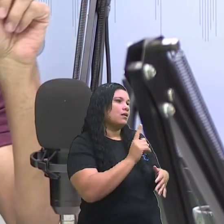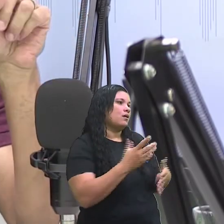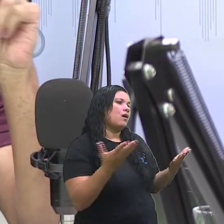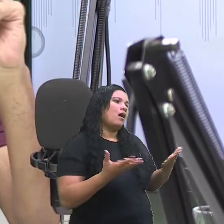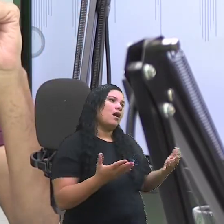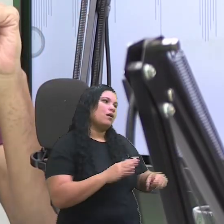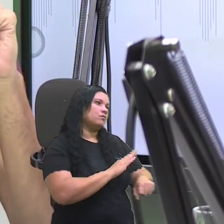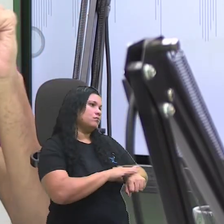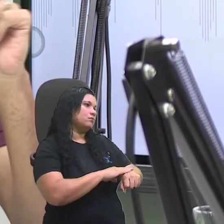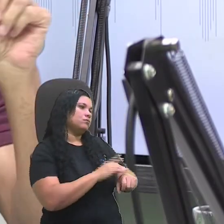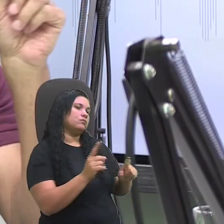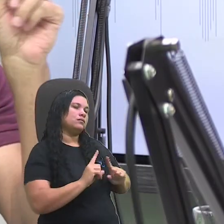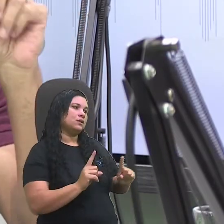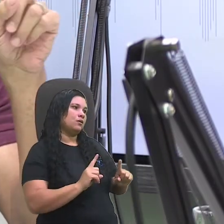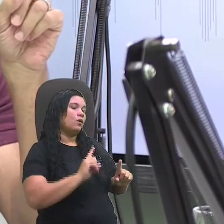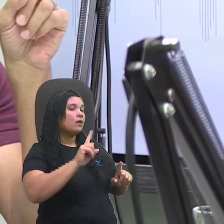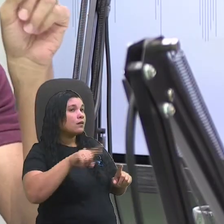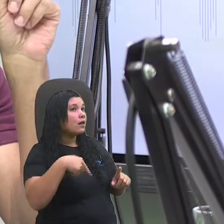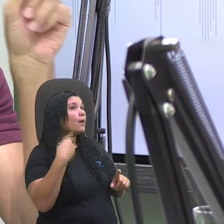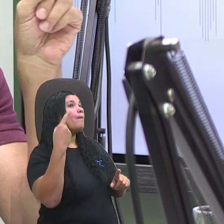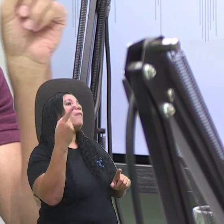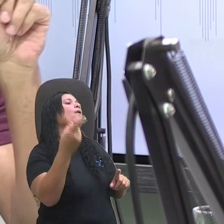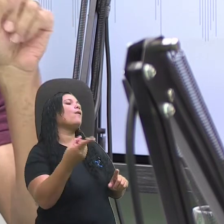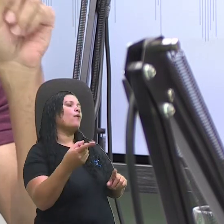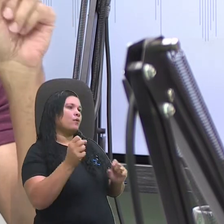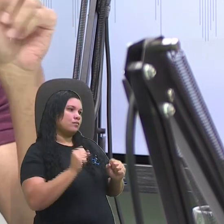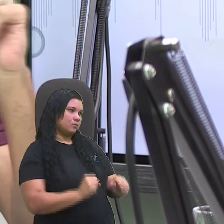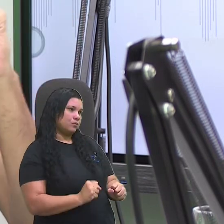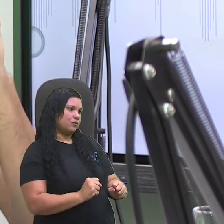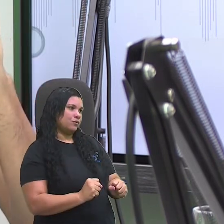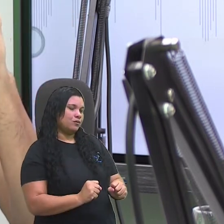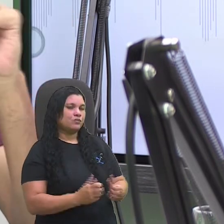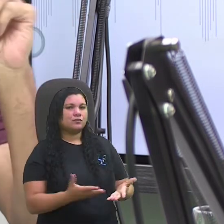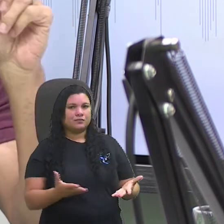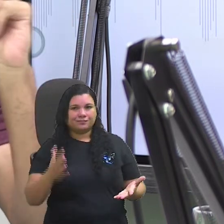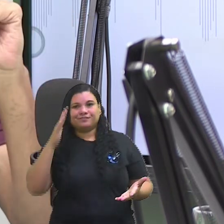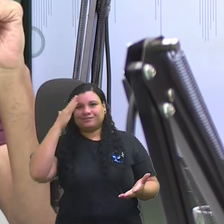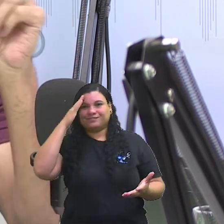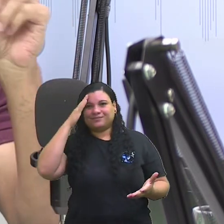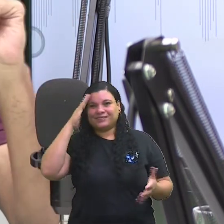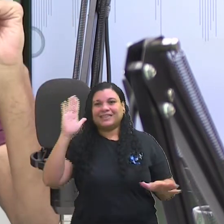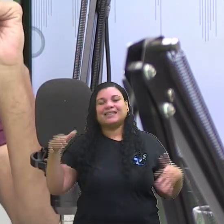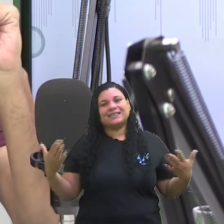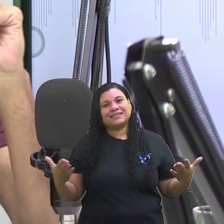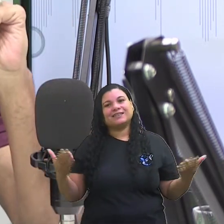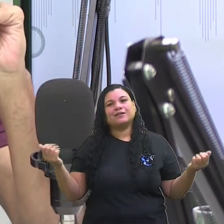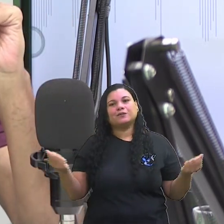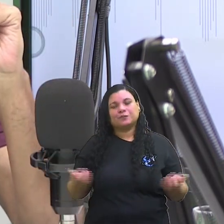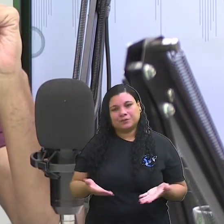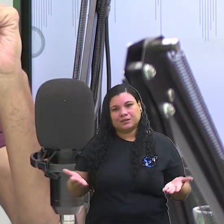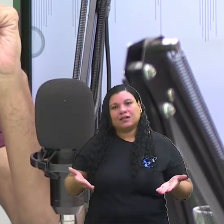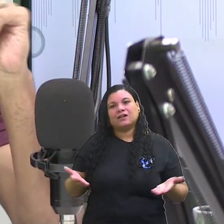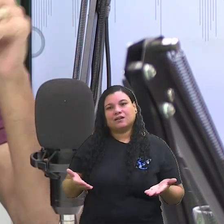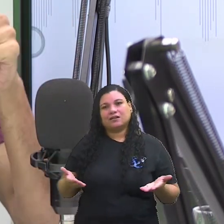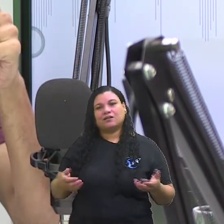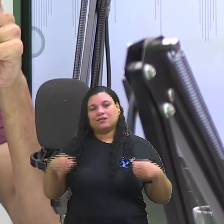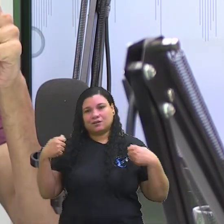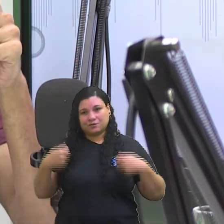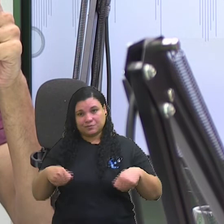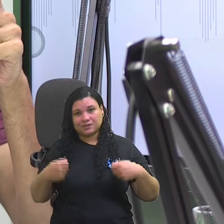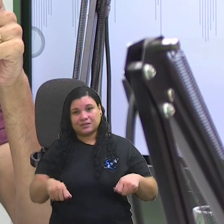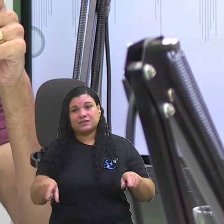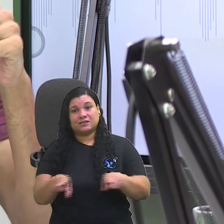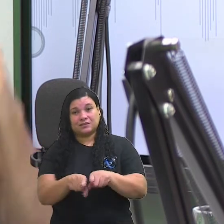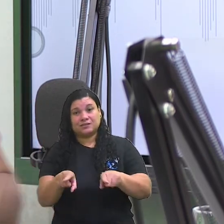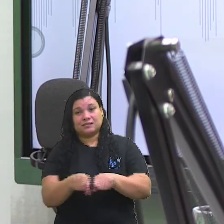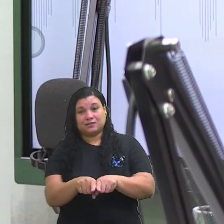Imediatistas consumistas com uma grande tendência de futuramente não viverem dentro do orçamento. Né? Sim. Se